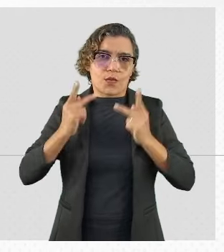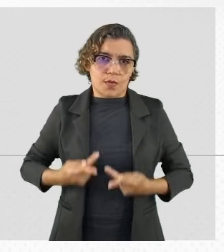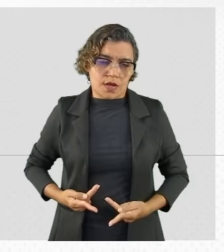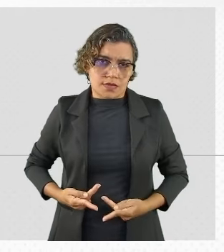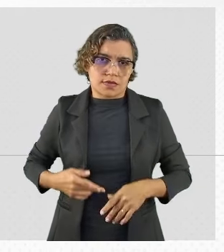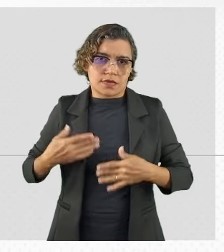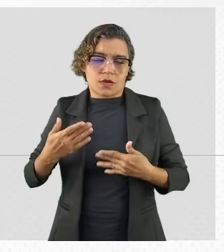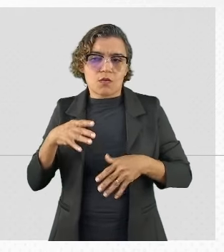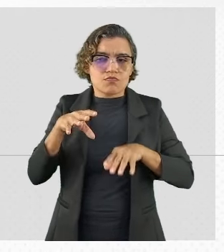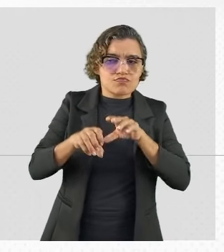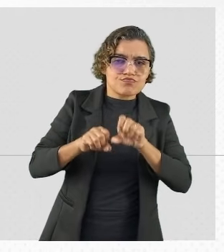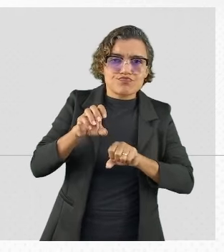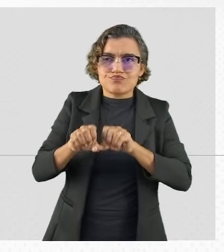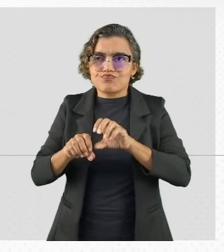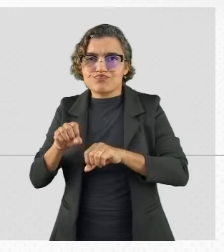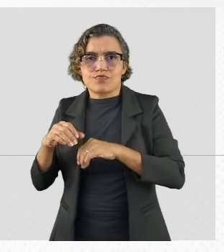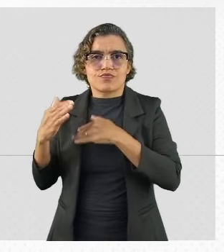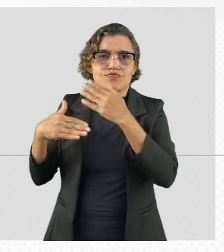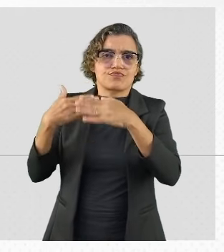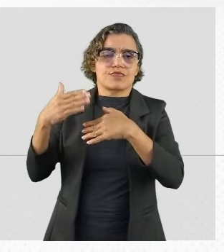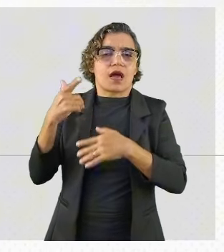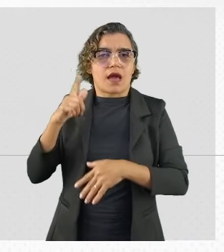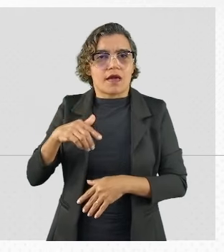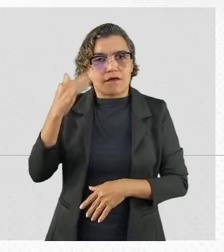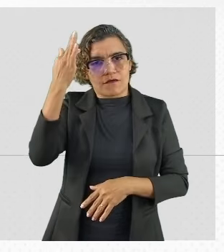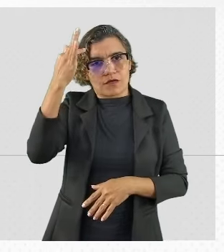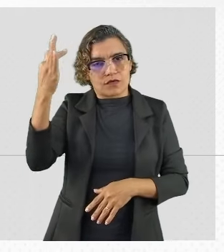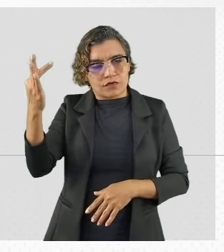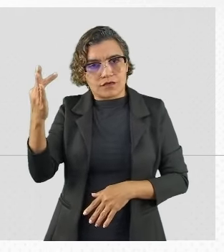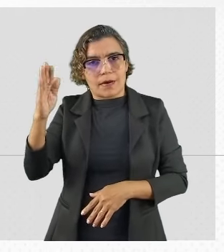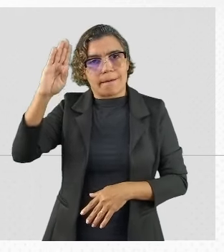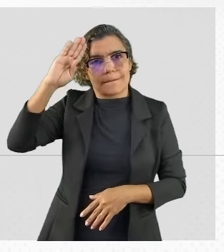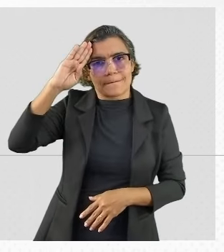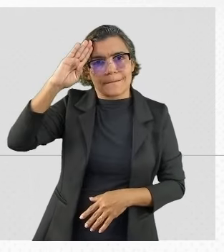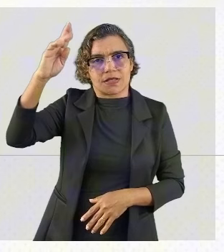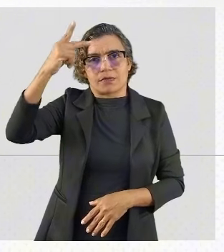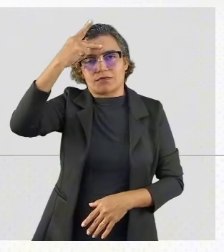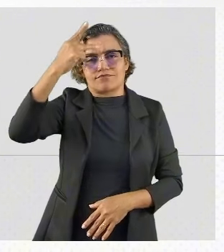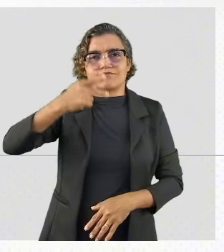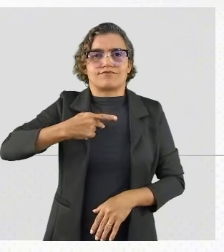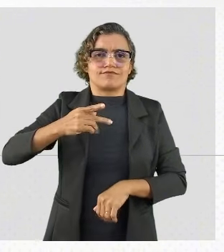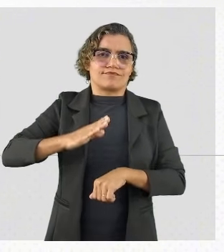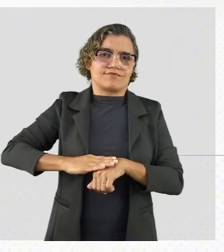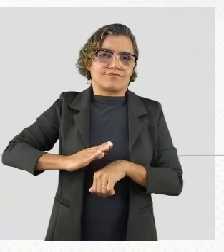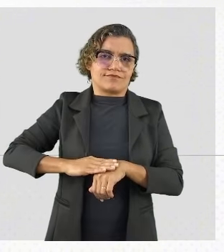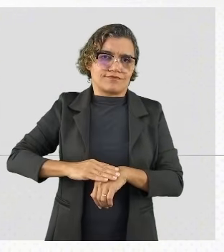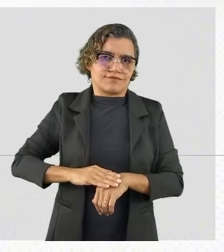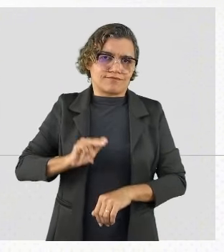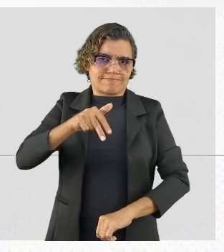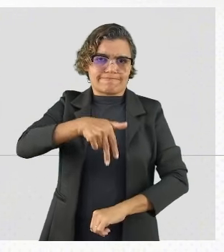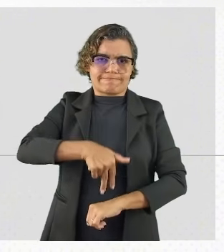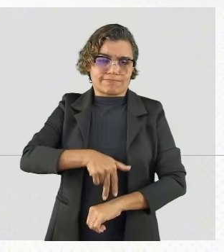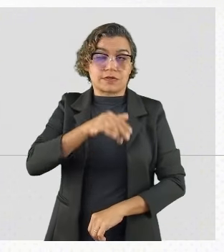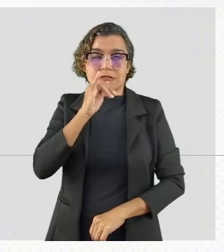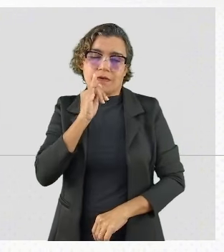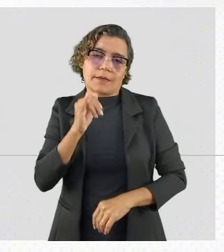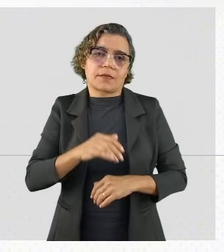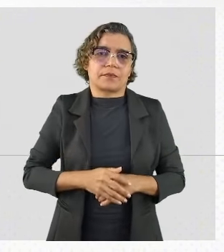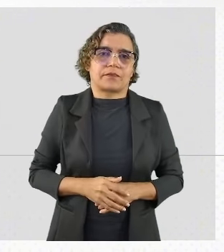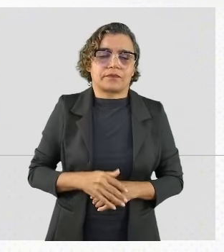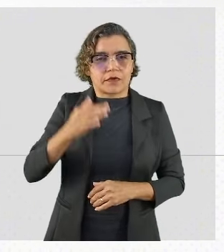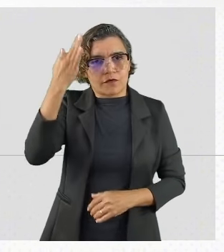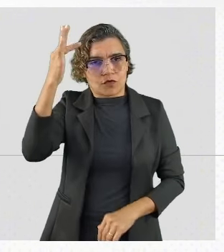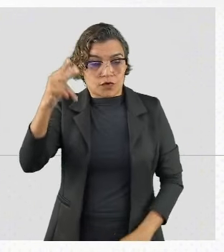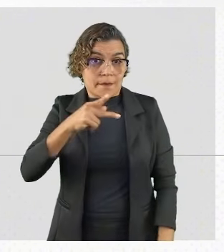está buscando desenvolver é uma filosofia que priorize a autonomia do indivíduo. Então vamos lá, por exemplo, na